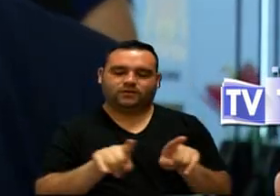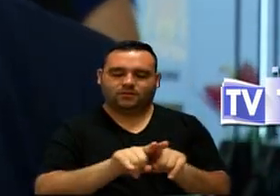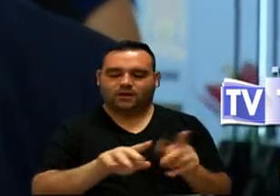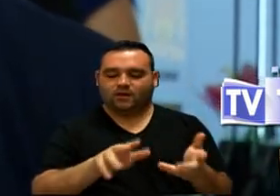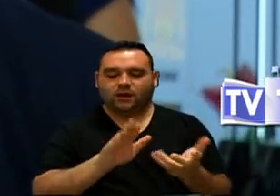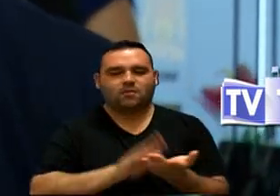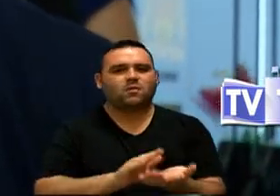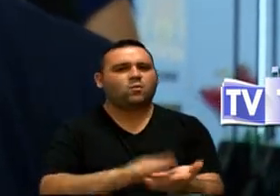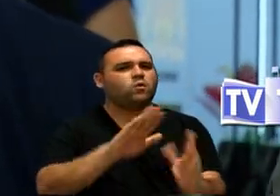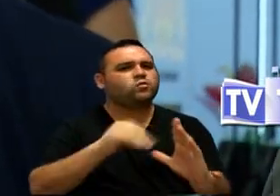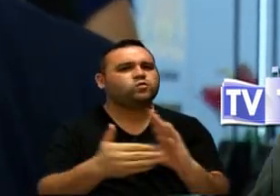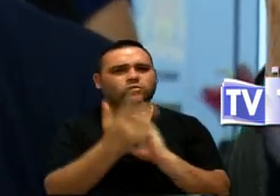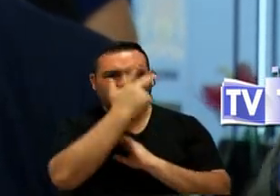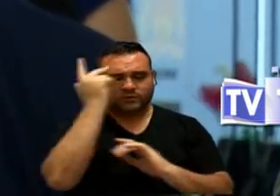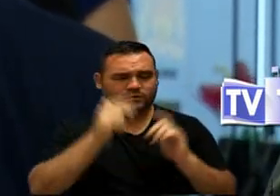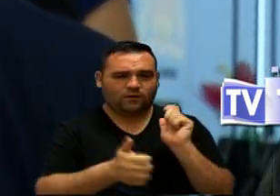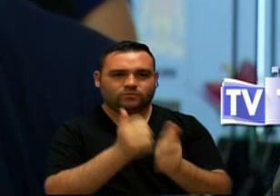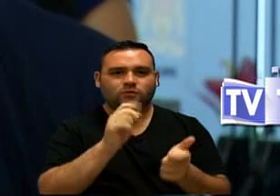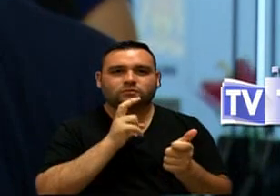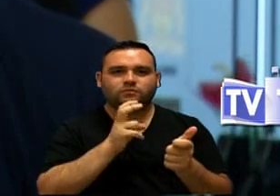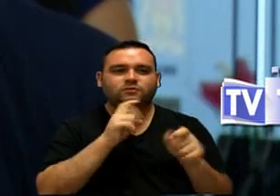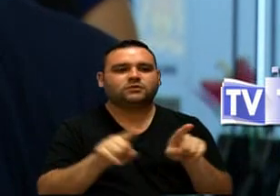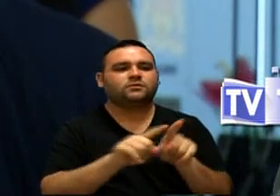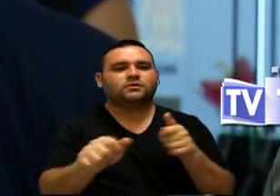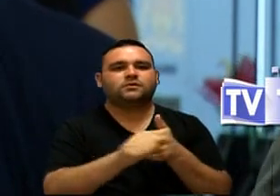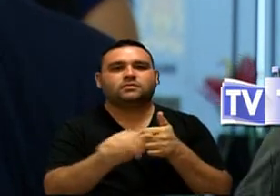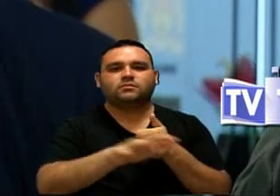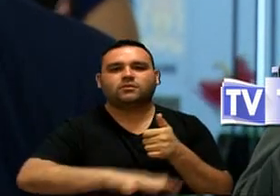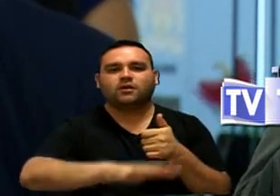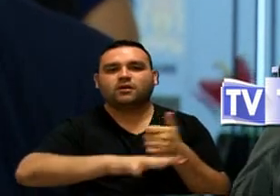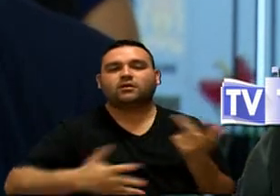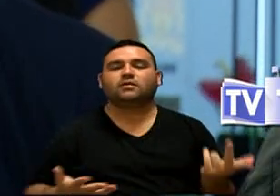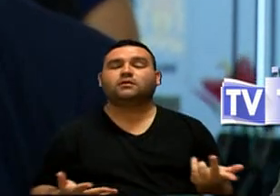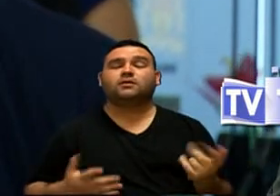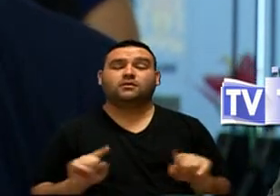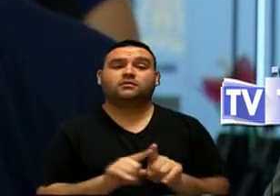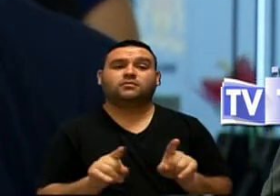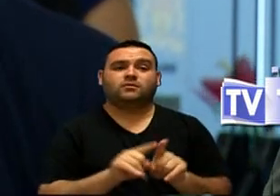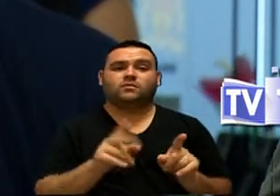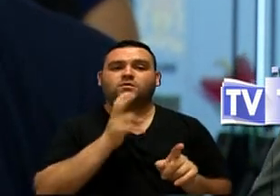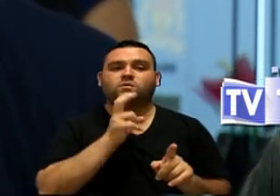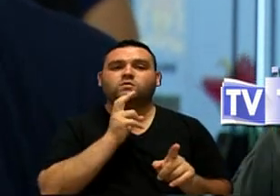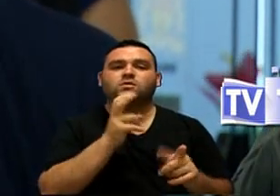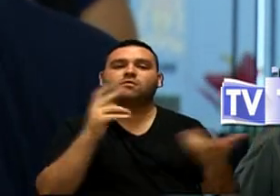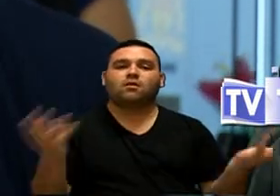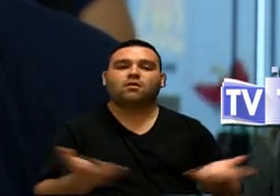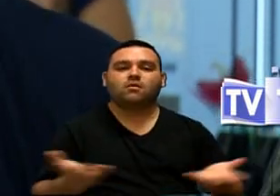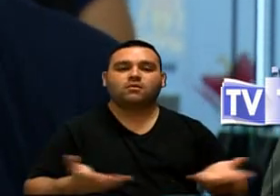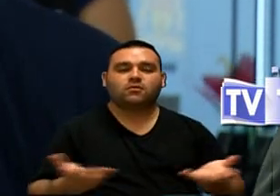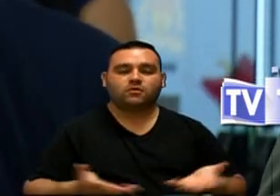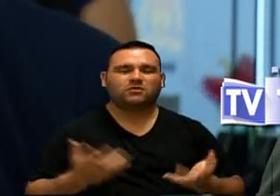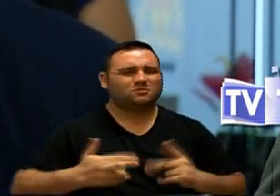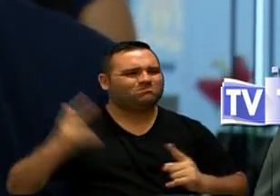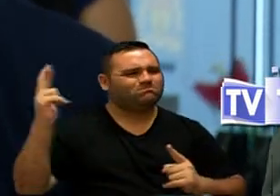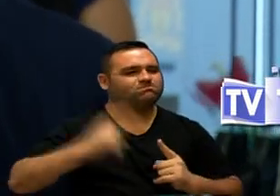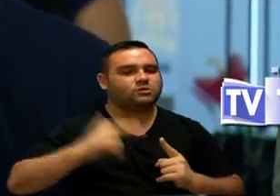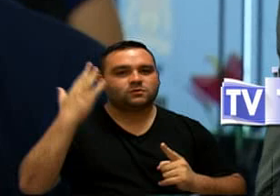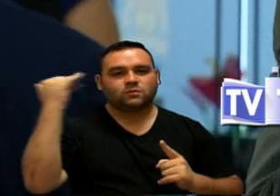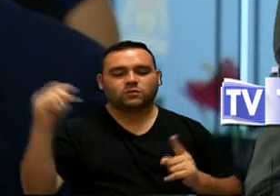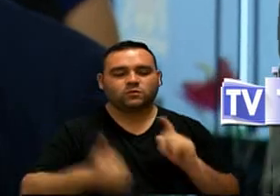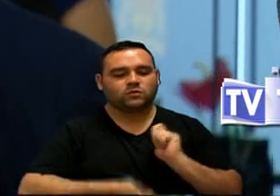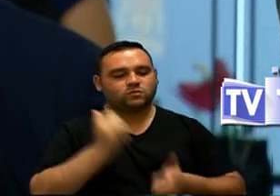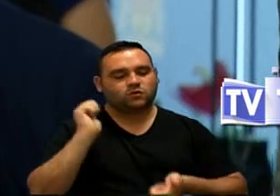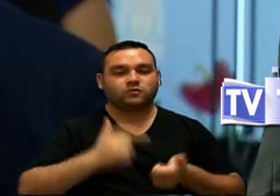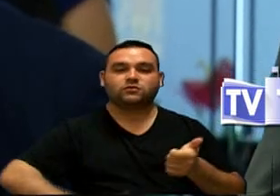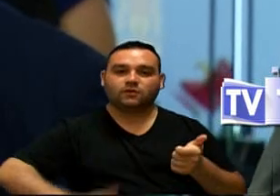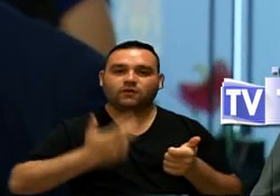os esportistas de Sorocaba e toda a região, porque Sorocaba hoje é referência no esporte, mais